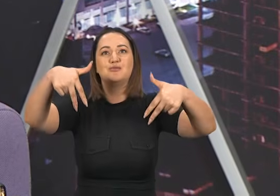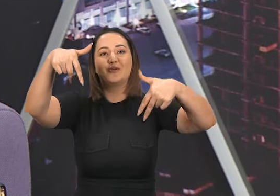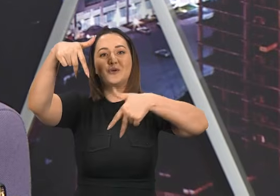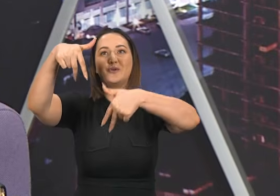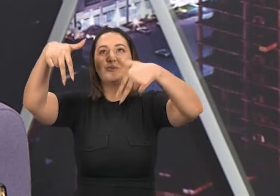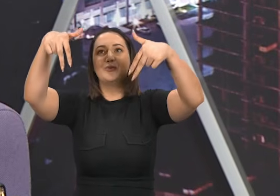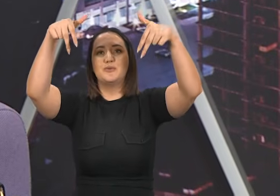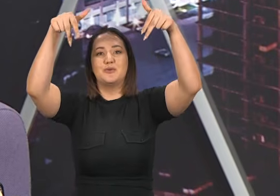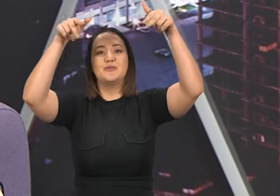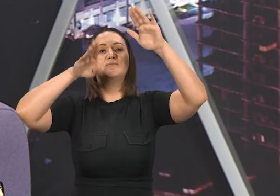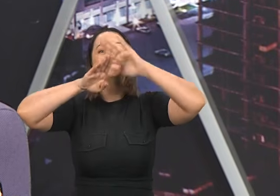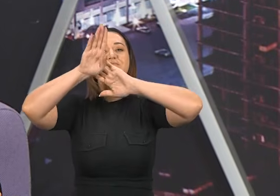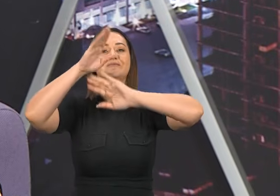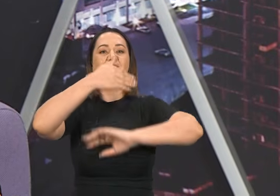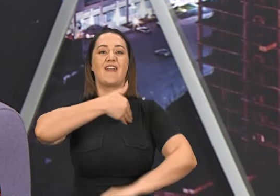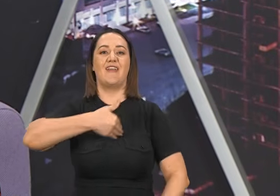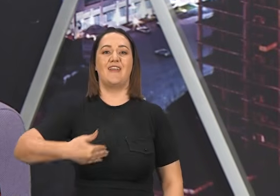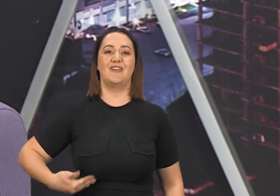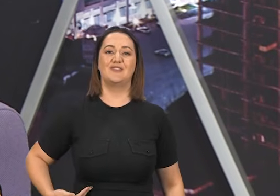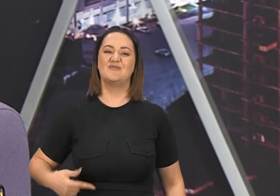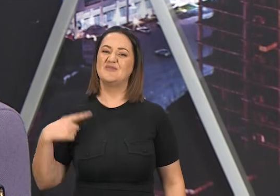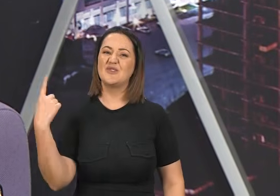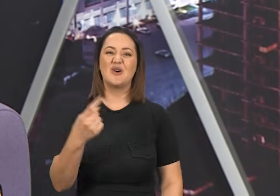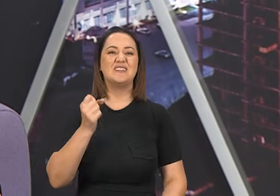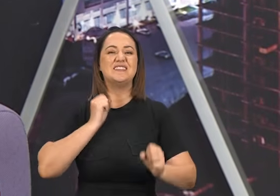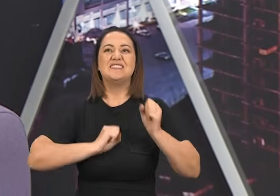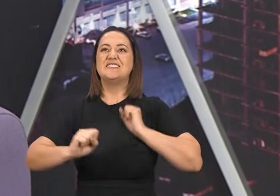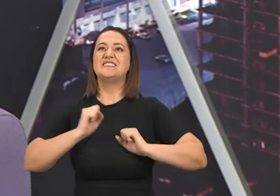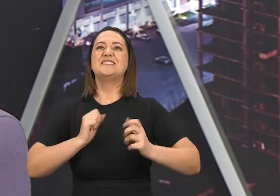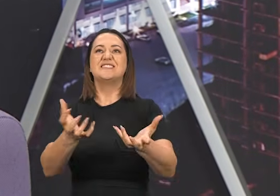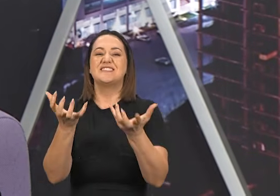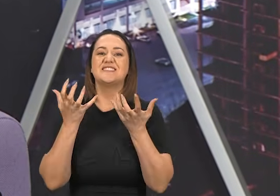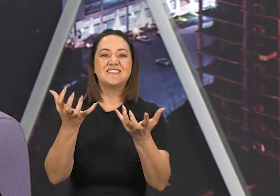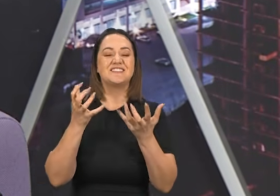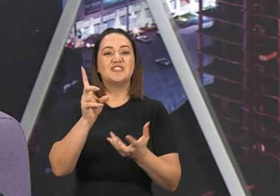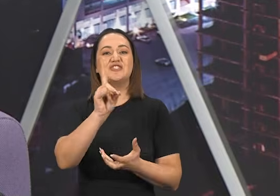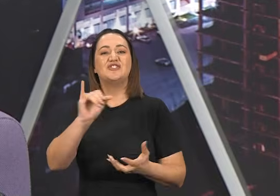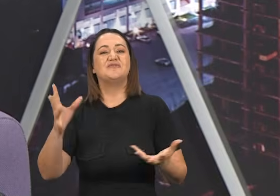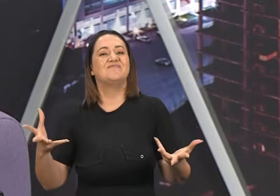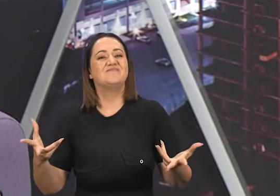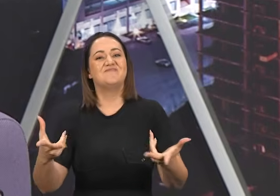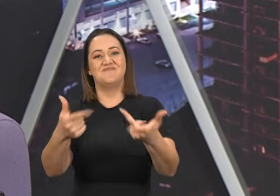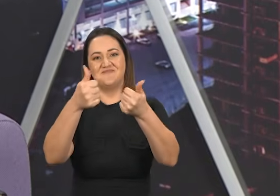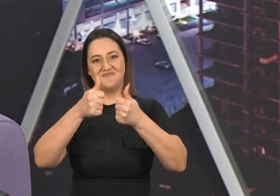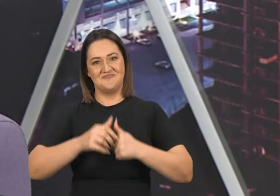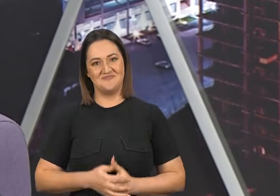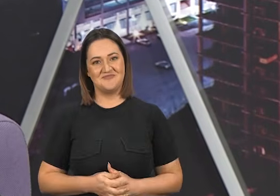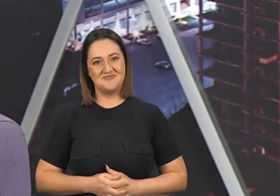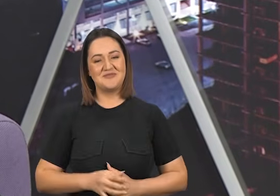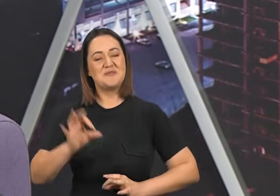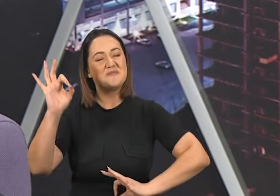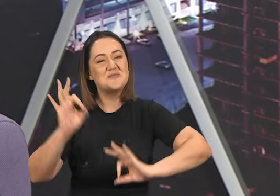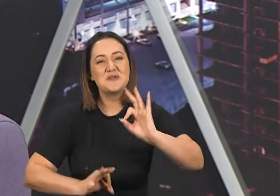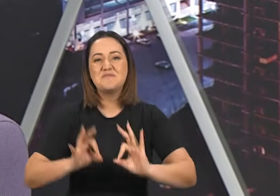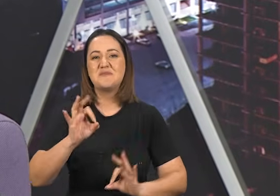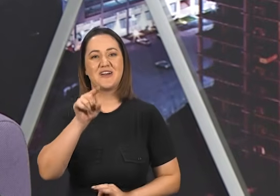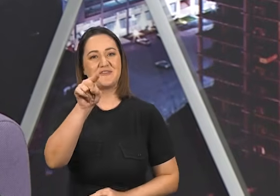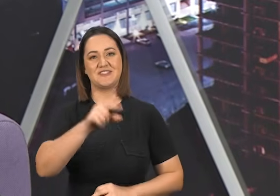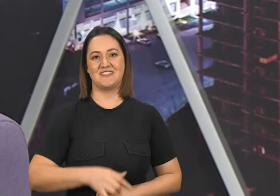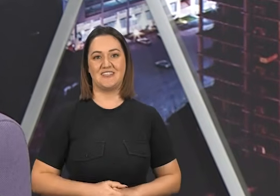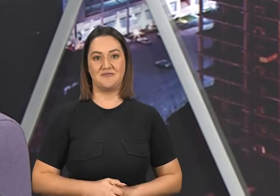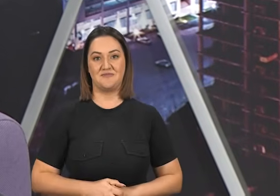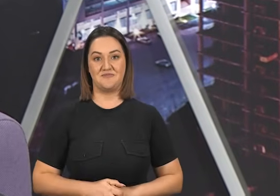dia maravilhoso! Oh, que dia esperado, sonhado! Que dia incrível!